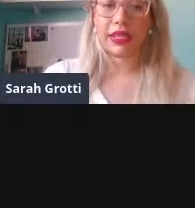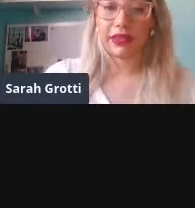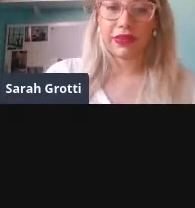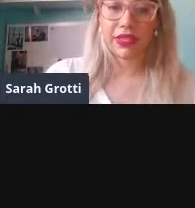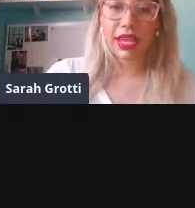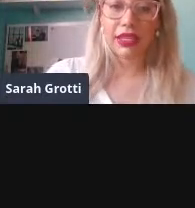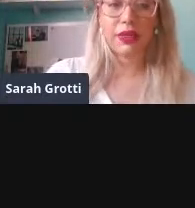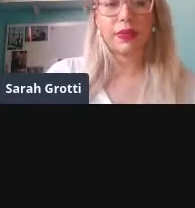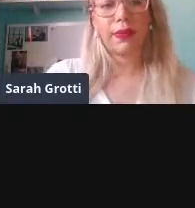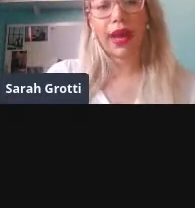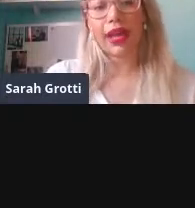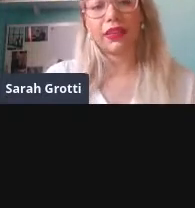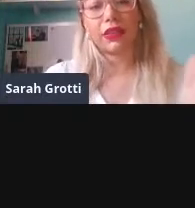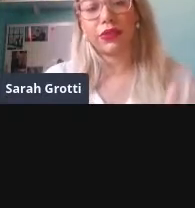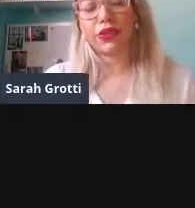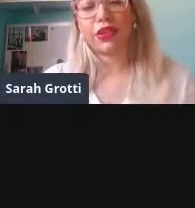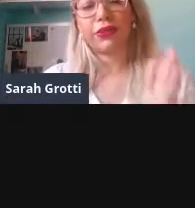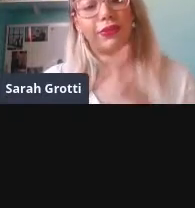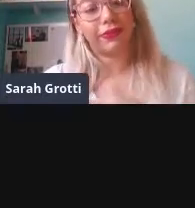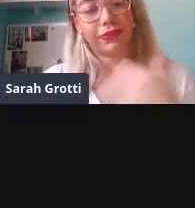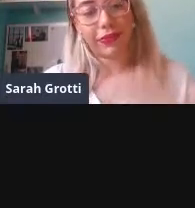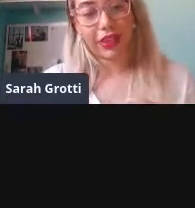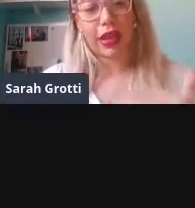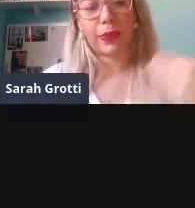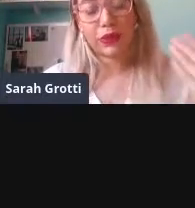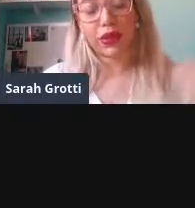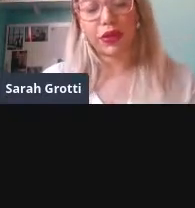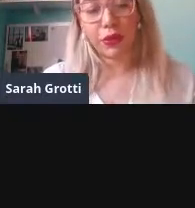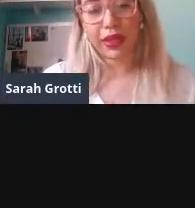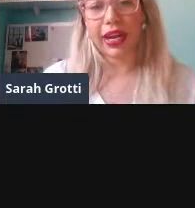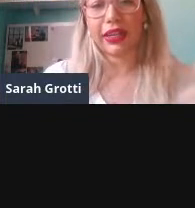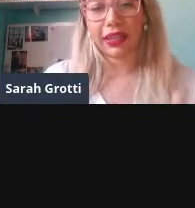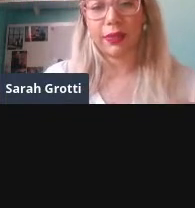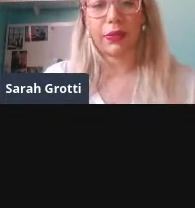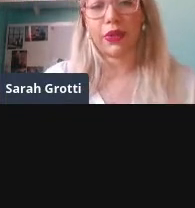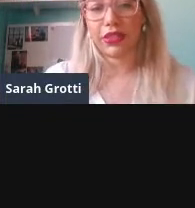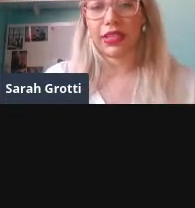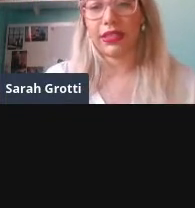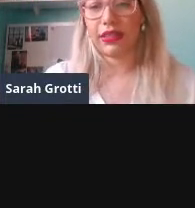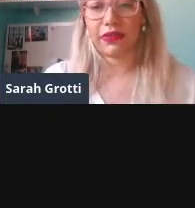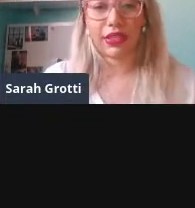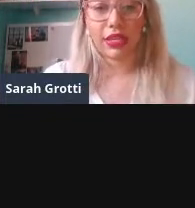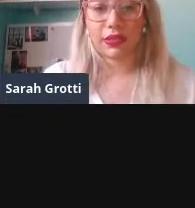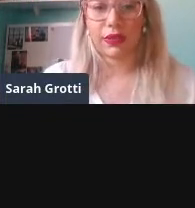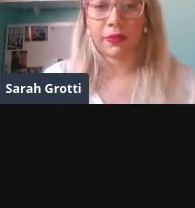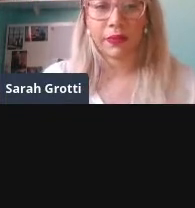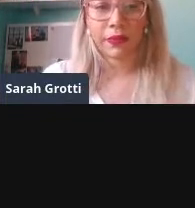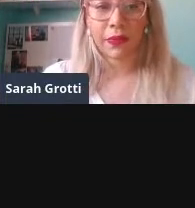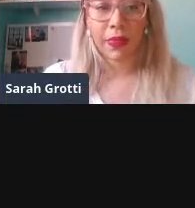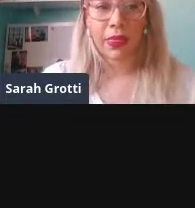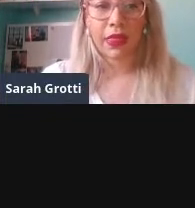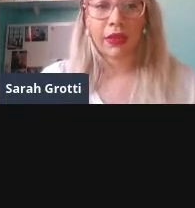pode apresentar deficiências, mas a pessoa que come carne também pode ter essas